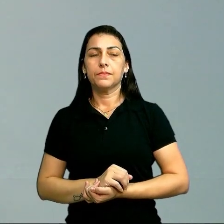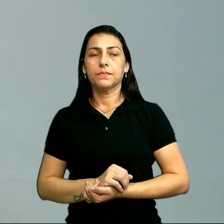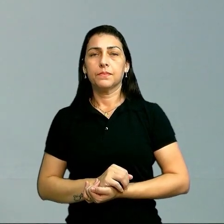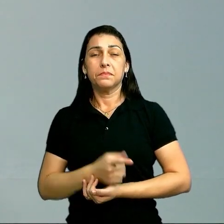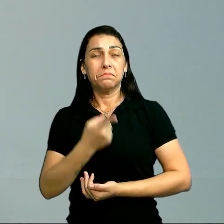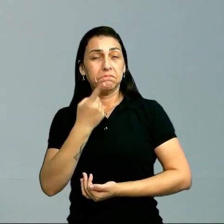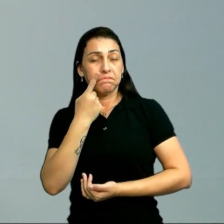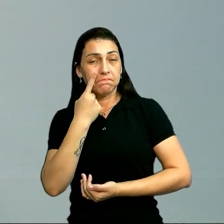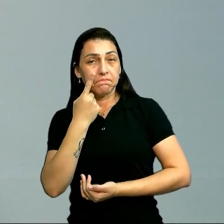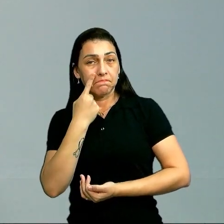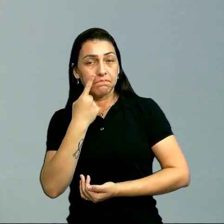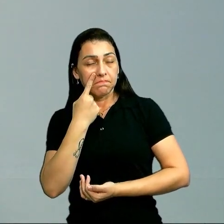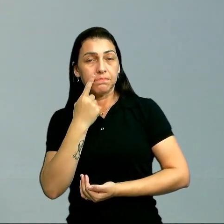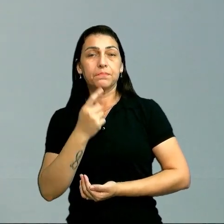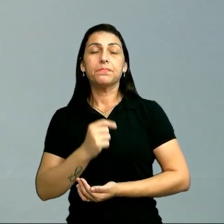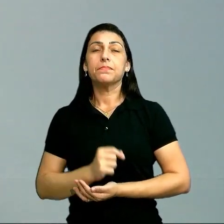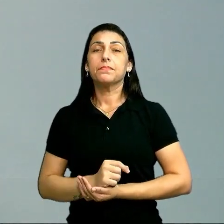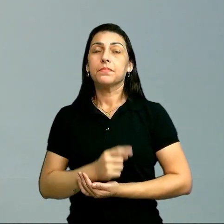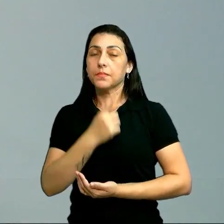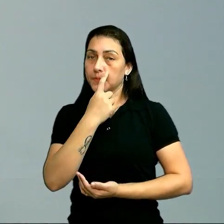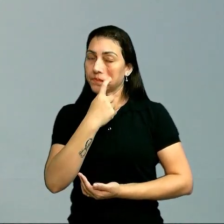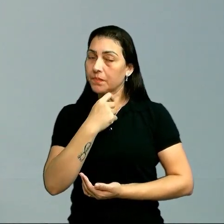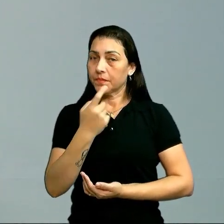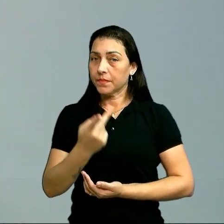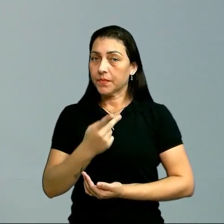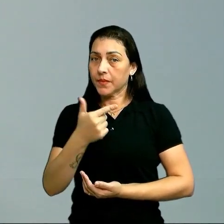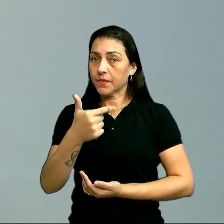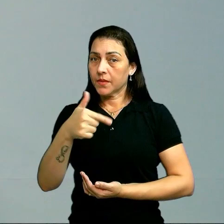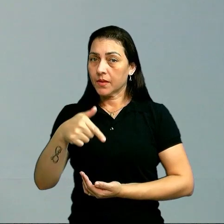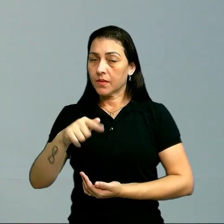Pessoal, observando uma coisa. Quando ele fala